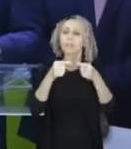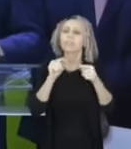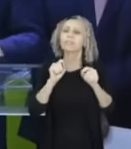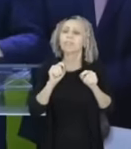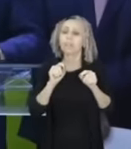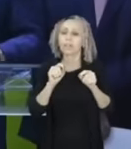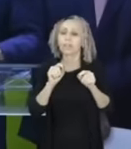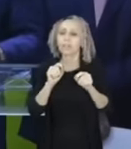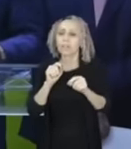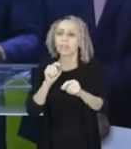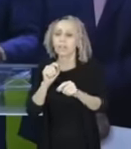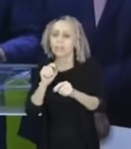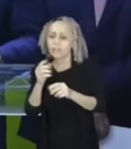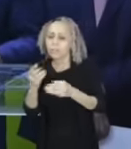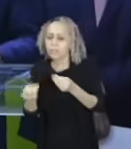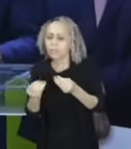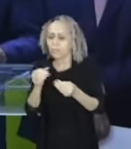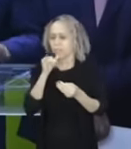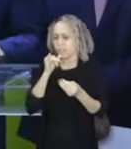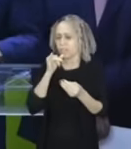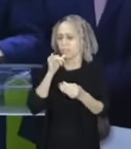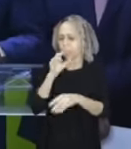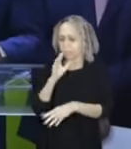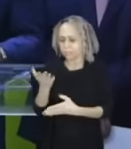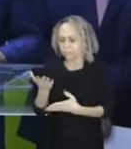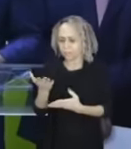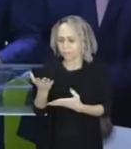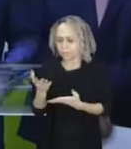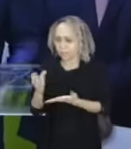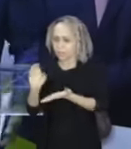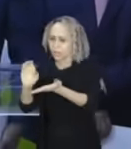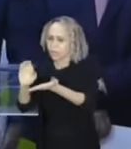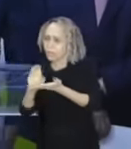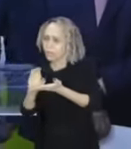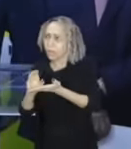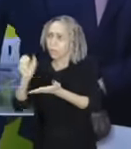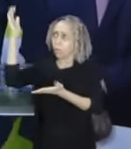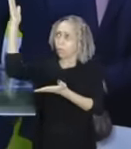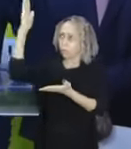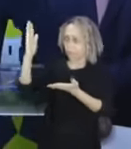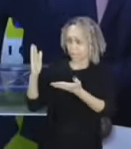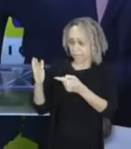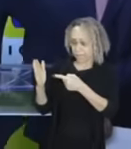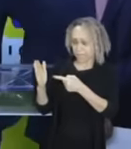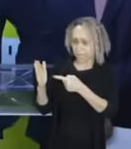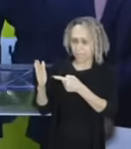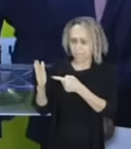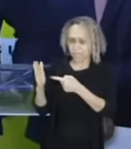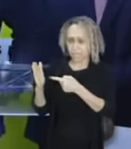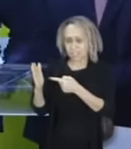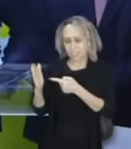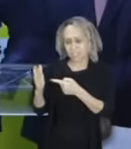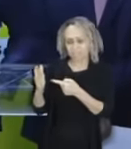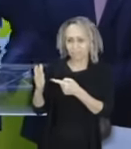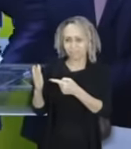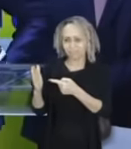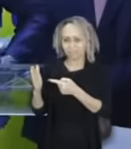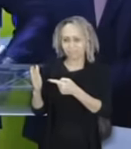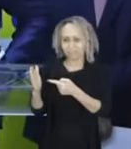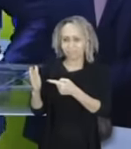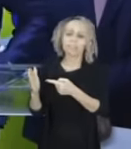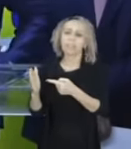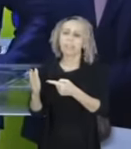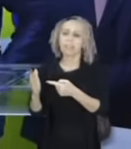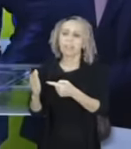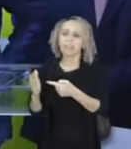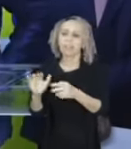necessidade de se tratar sobre doações ou seja o Brasil está impedidos em certo fundo da